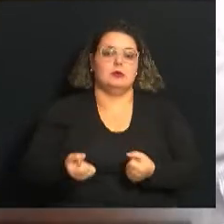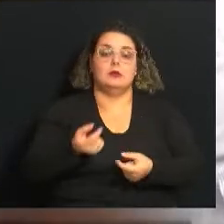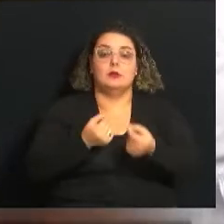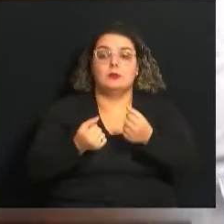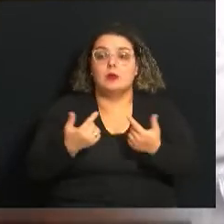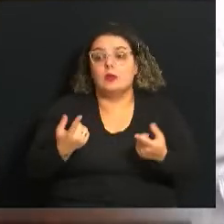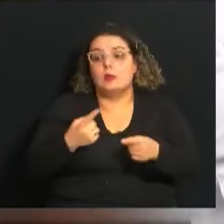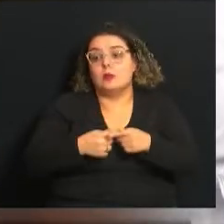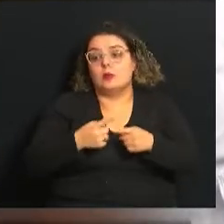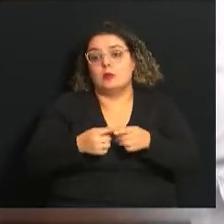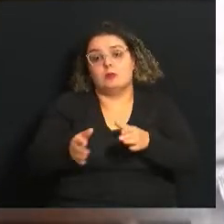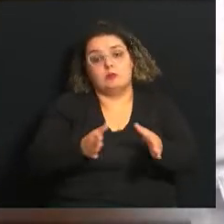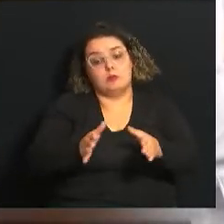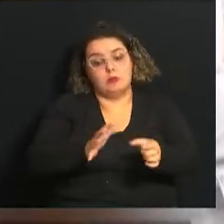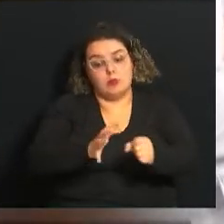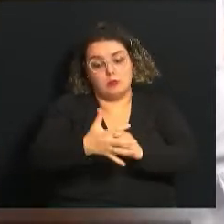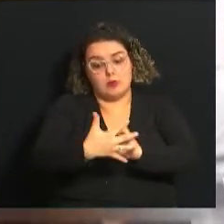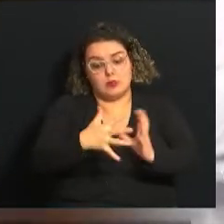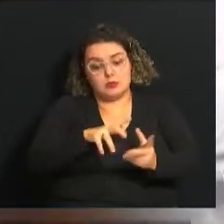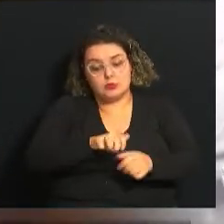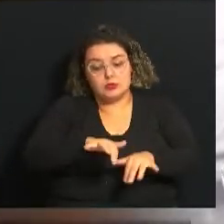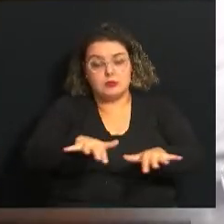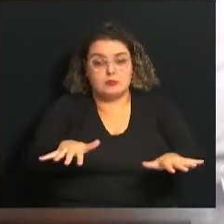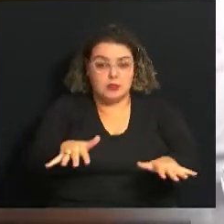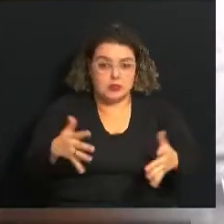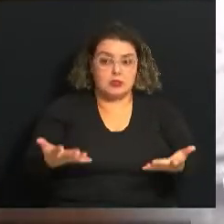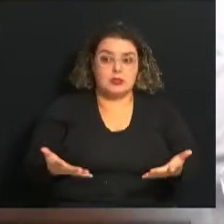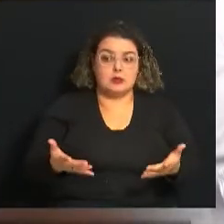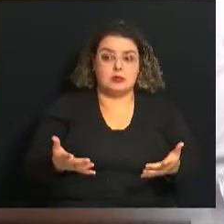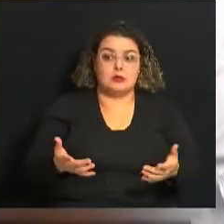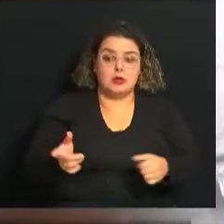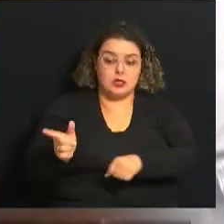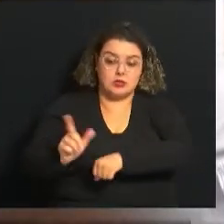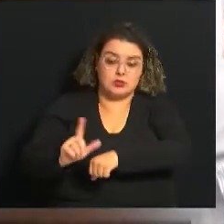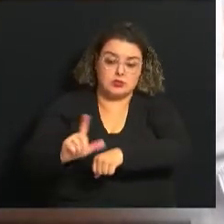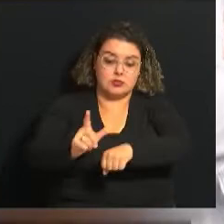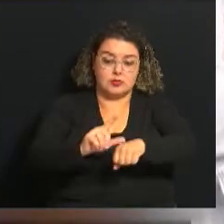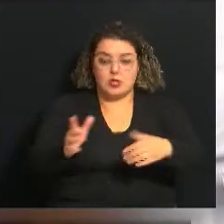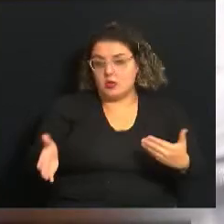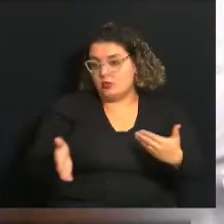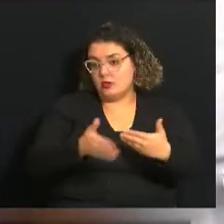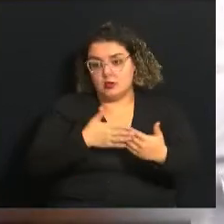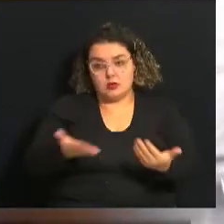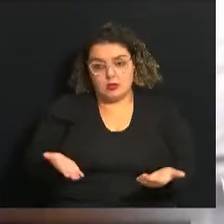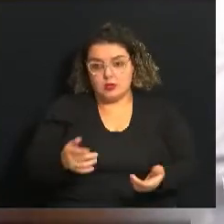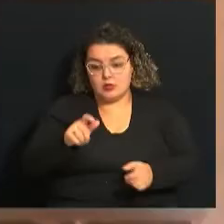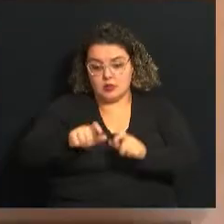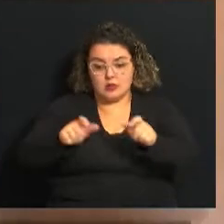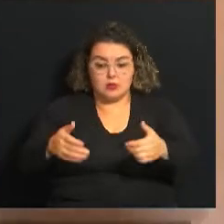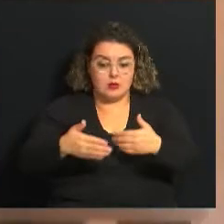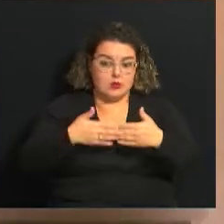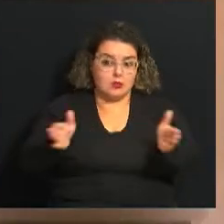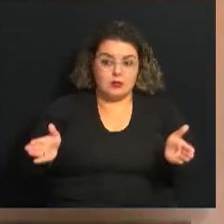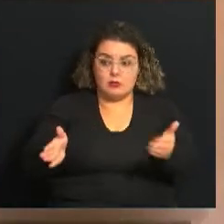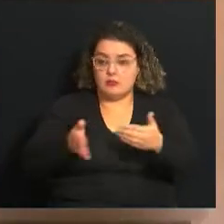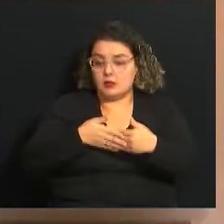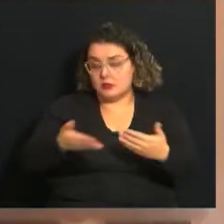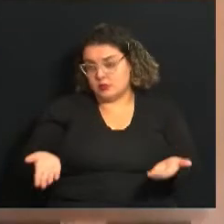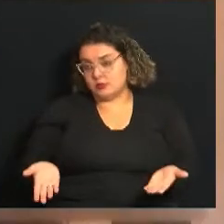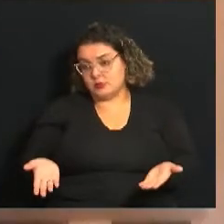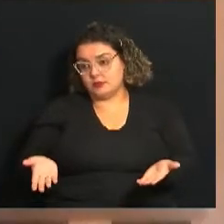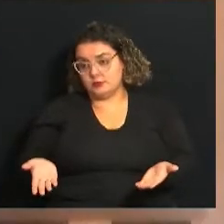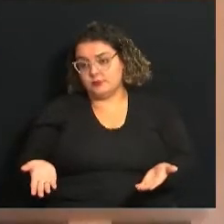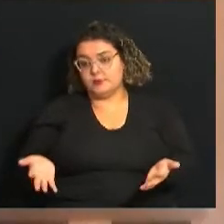estávamos passando numa pandemia, onde as barraquinhas estavam fechadas, as pessoas estavam abrindo e fechando. Ao final,